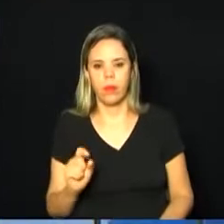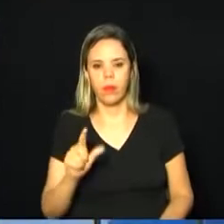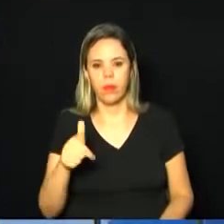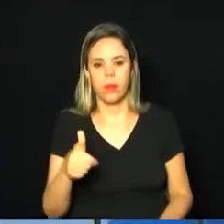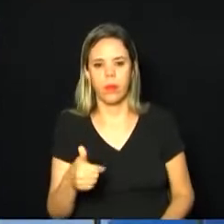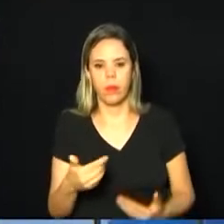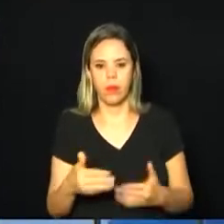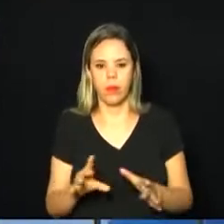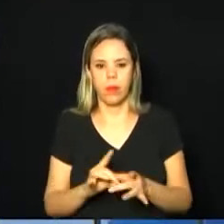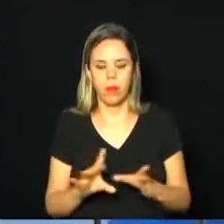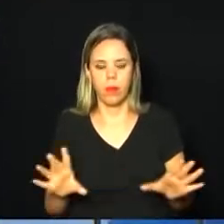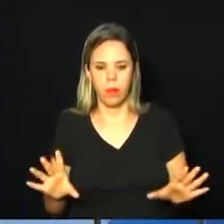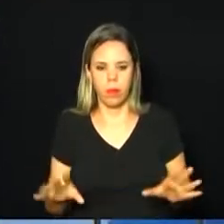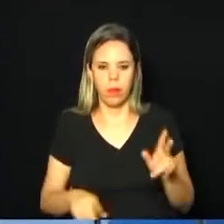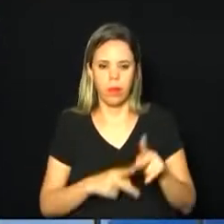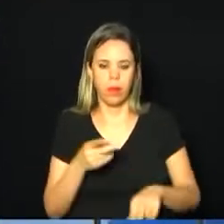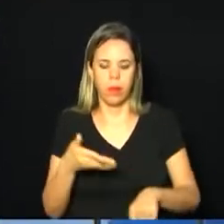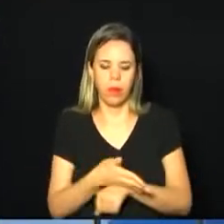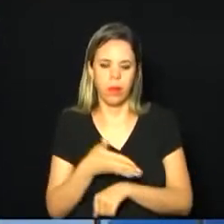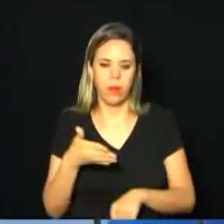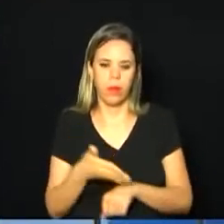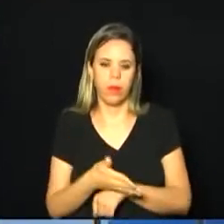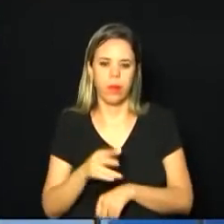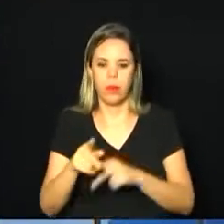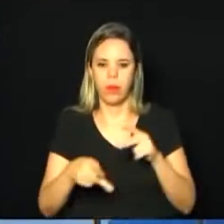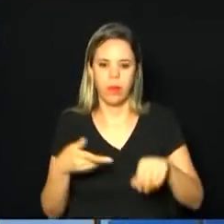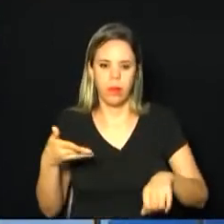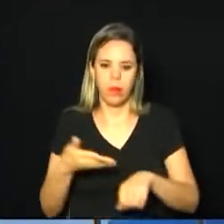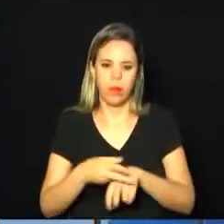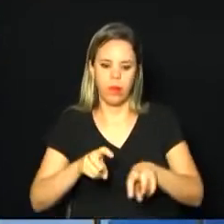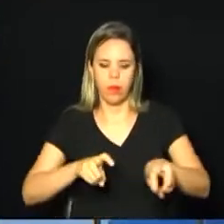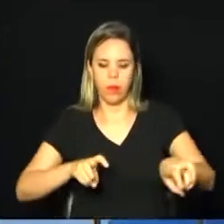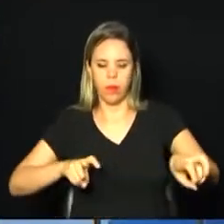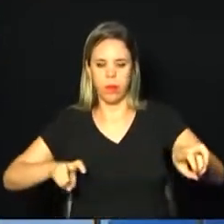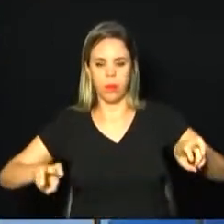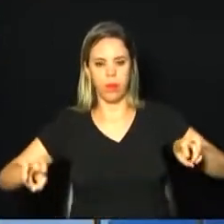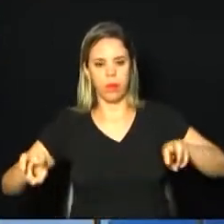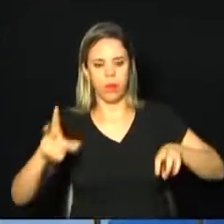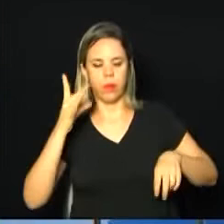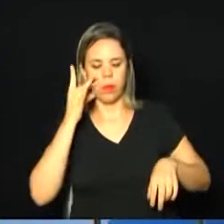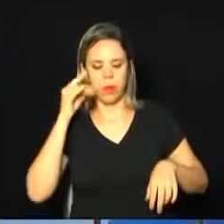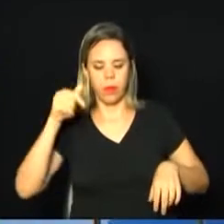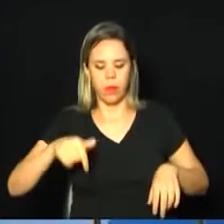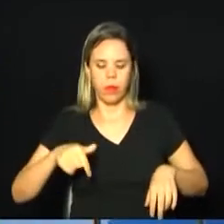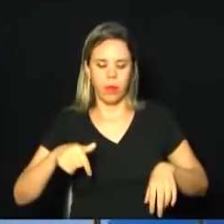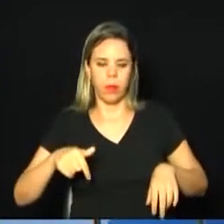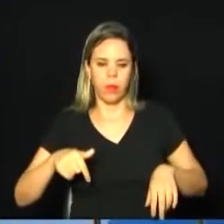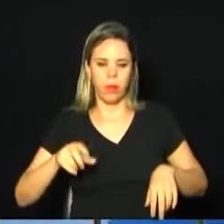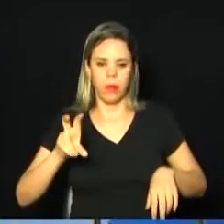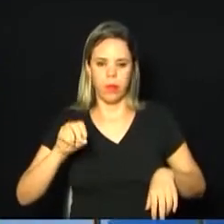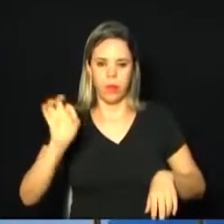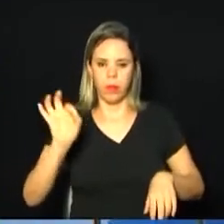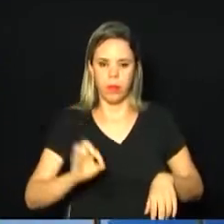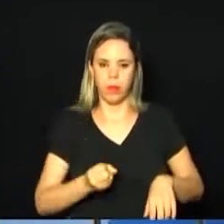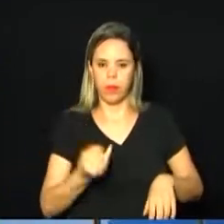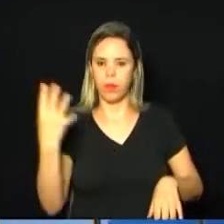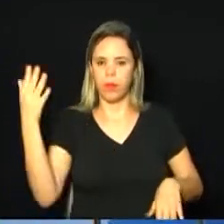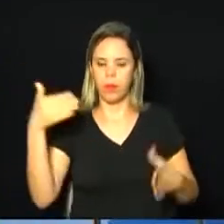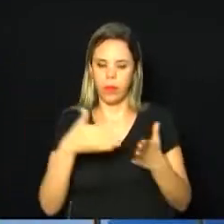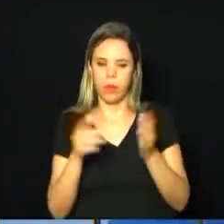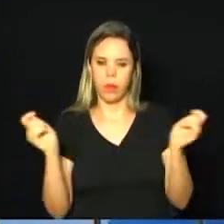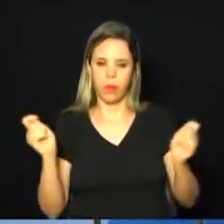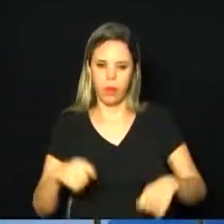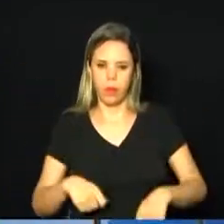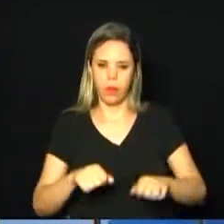já está permitido a participação das pessoas presencialmente aqui no legislativo com cinquenta por cento da